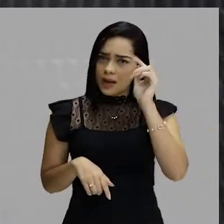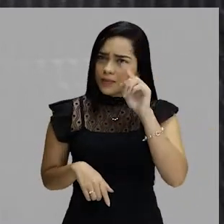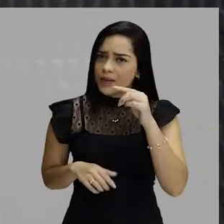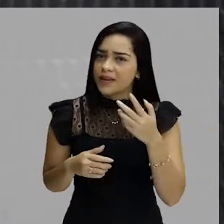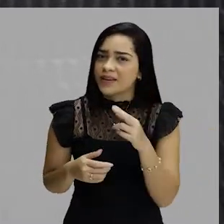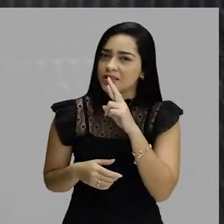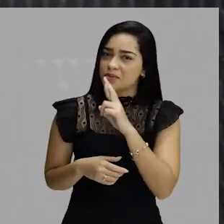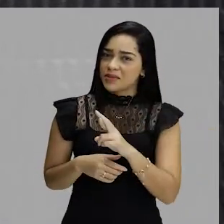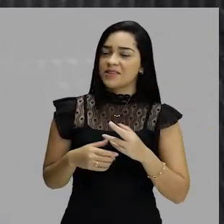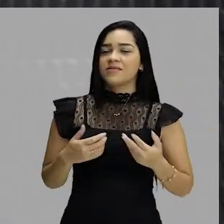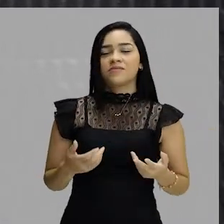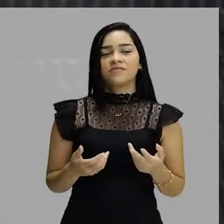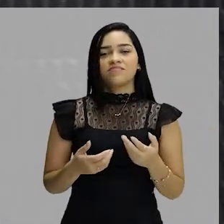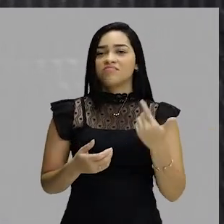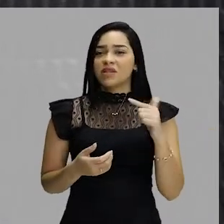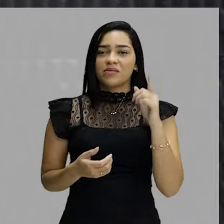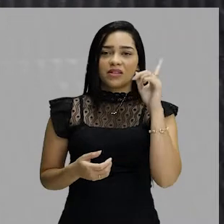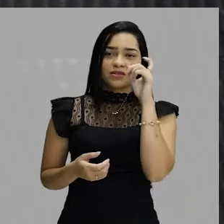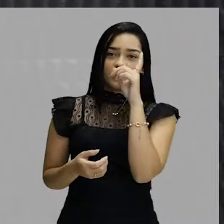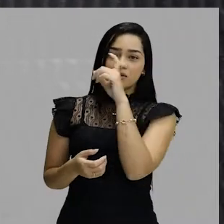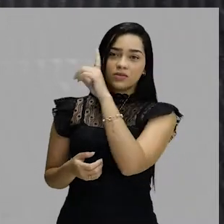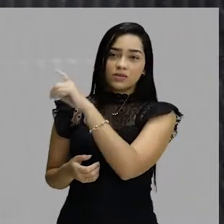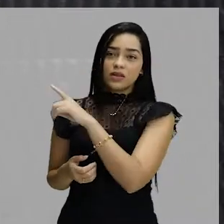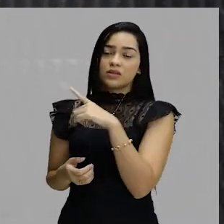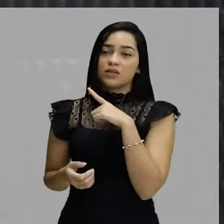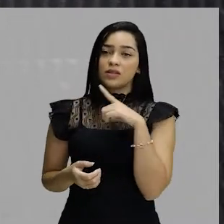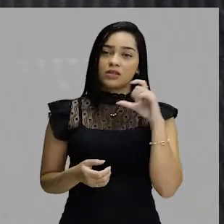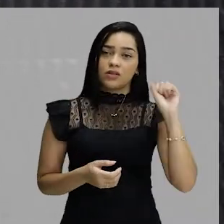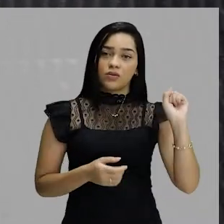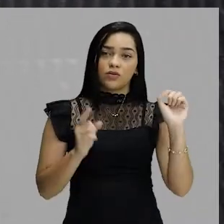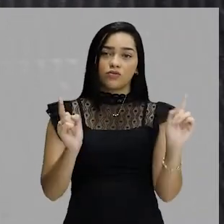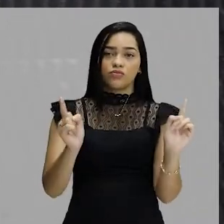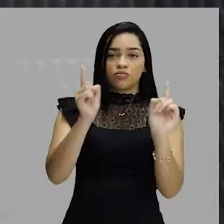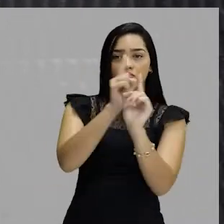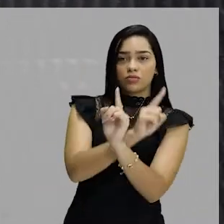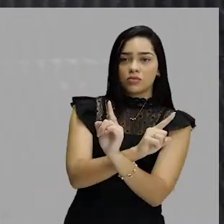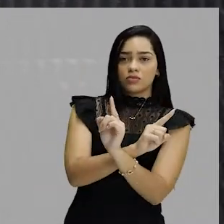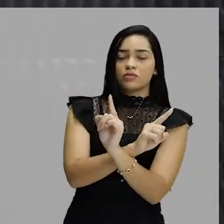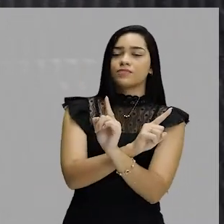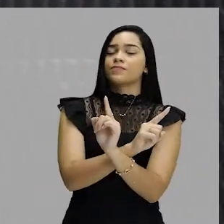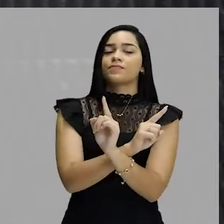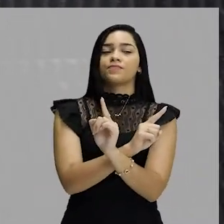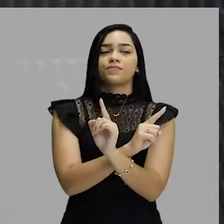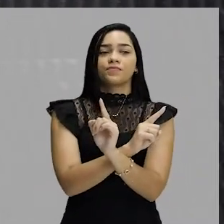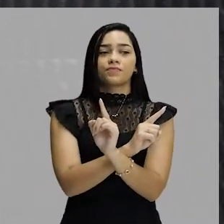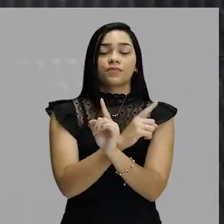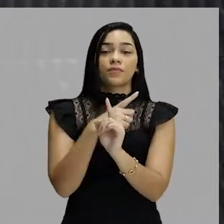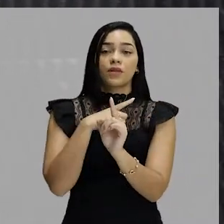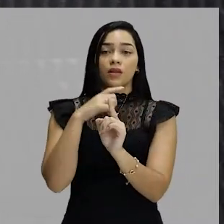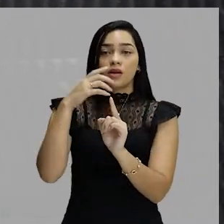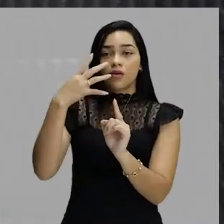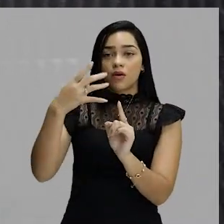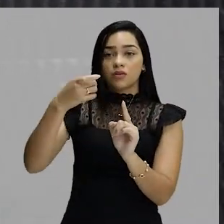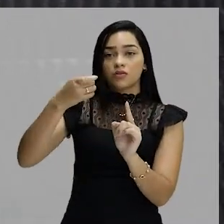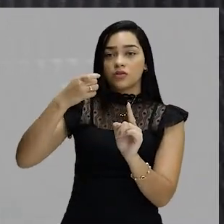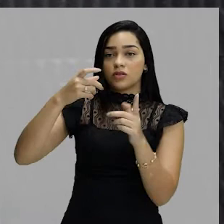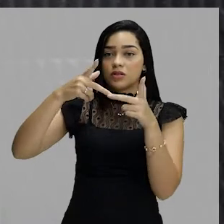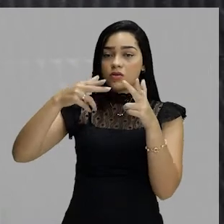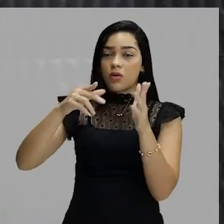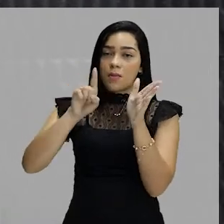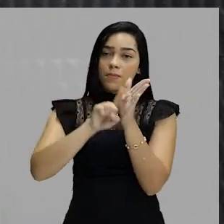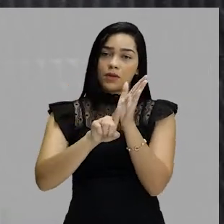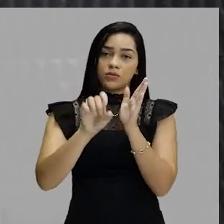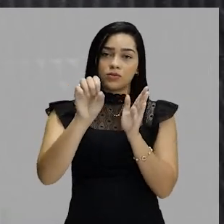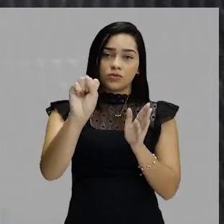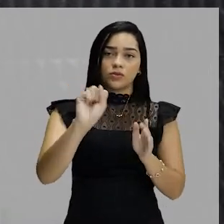equação dessa, né? Acho que não tem dificuldade. Esse 8 passa para lá com o sinal trocado, né? Eu vou ter 4x igual a menos